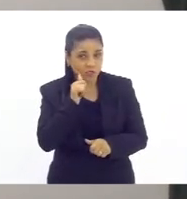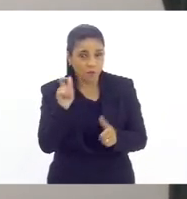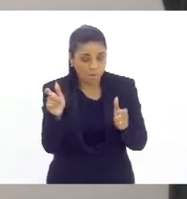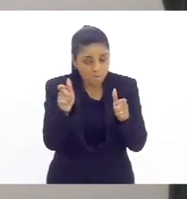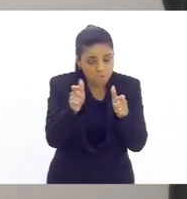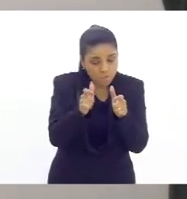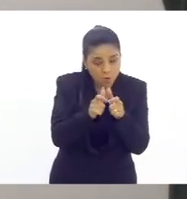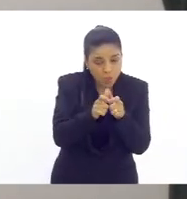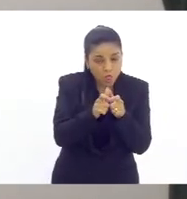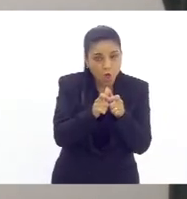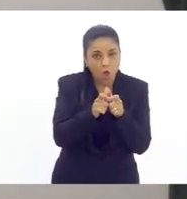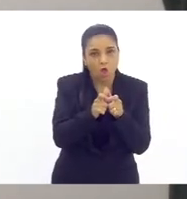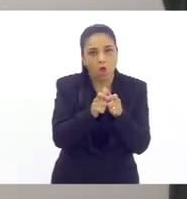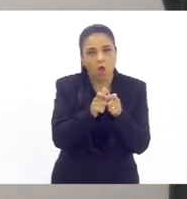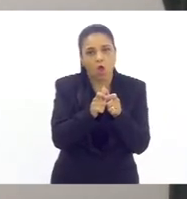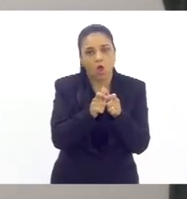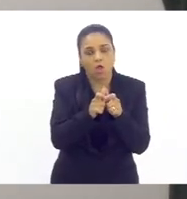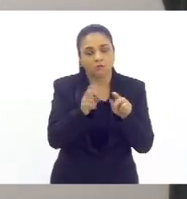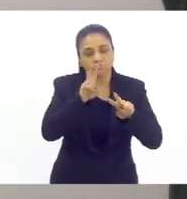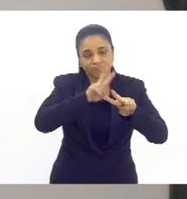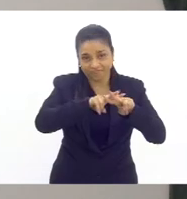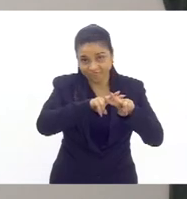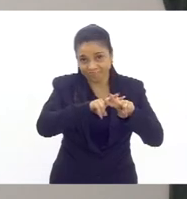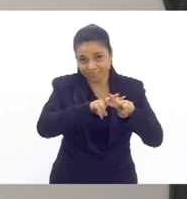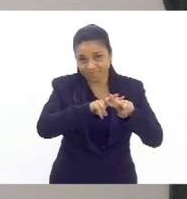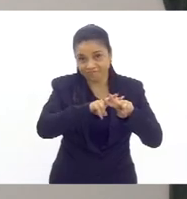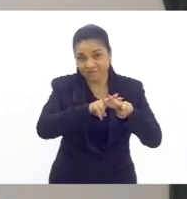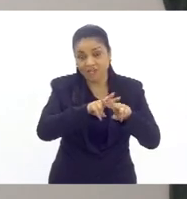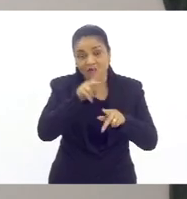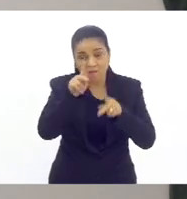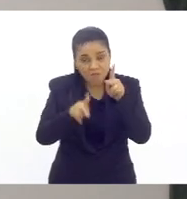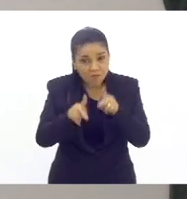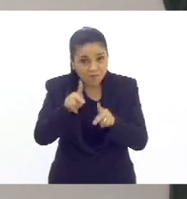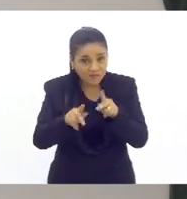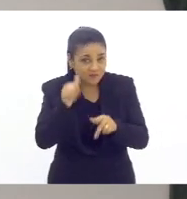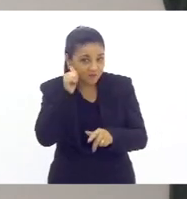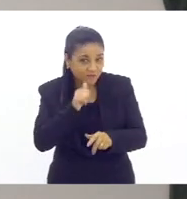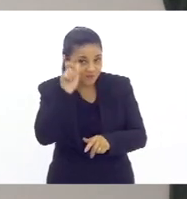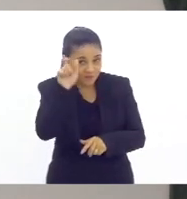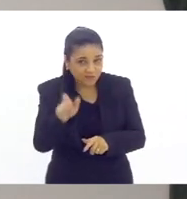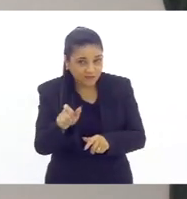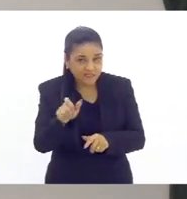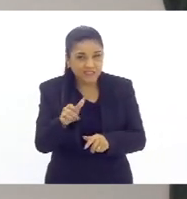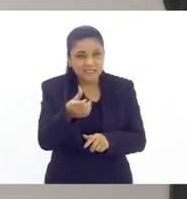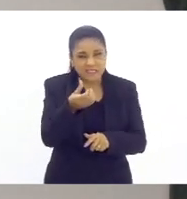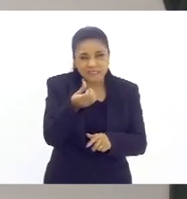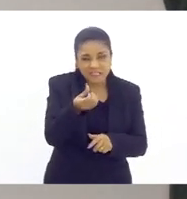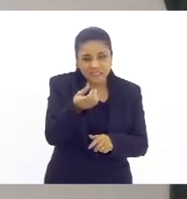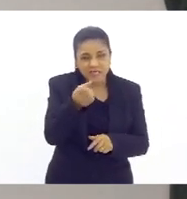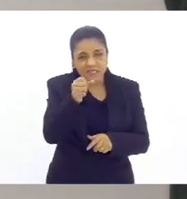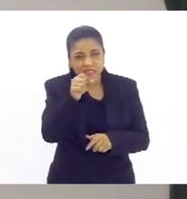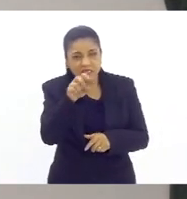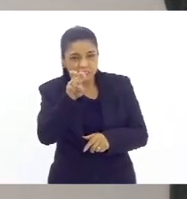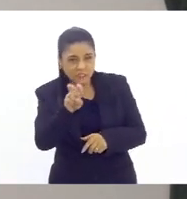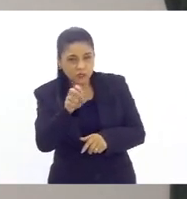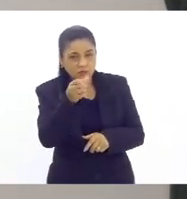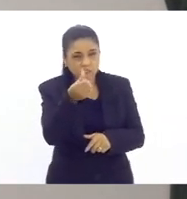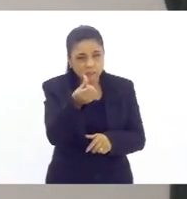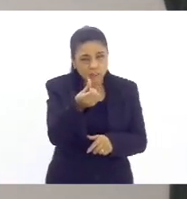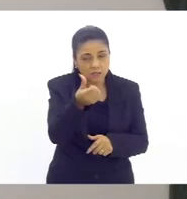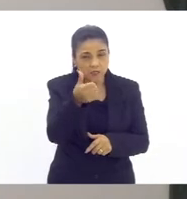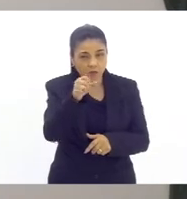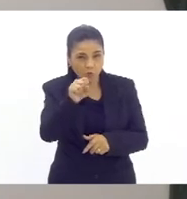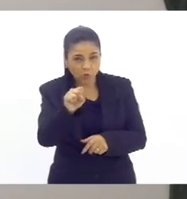minoritária no conjunto geral penitenciário na população feminina já entre 65 e 68 algumas pesquisas dizem